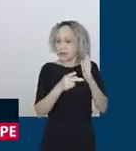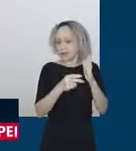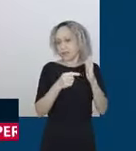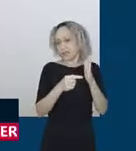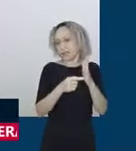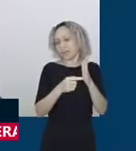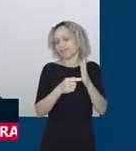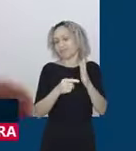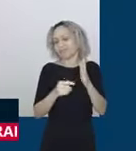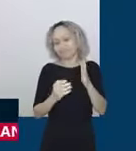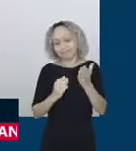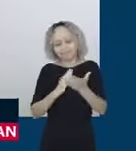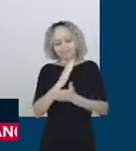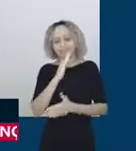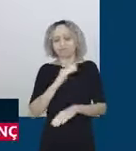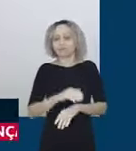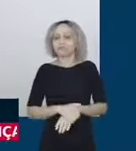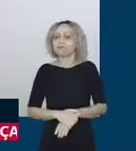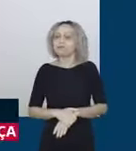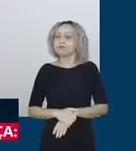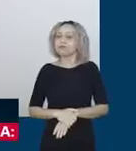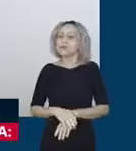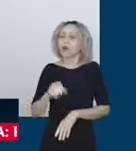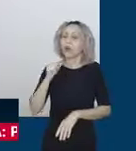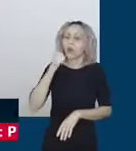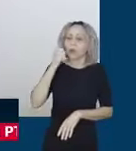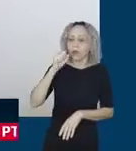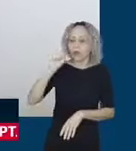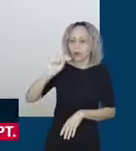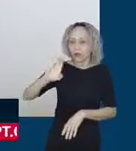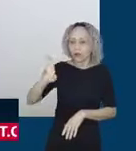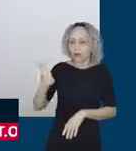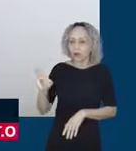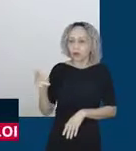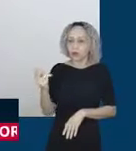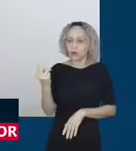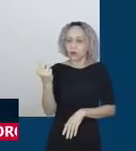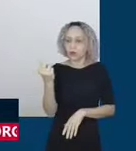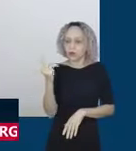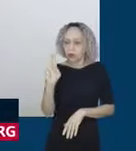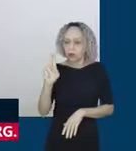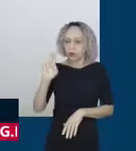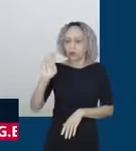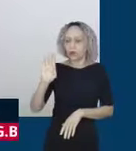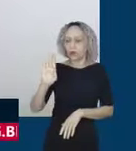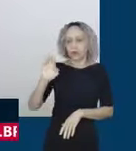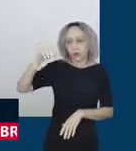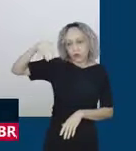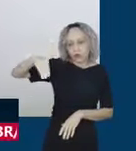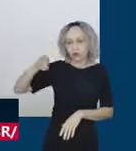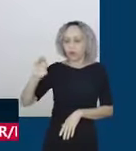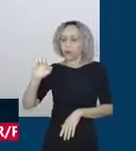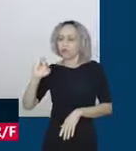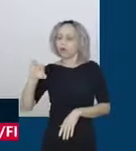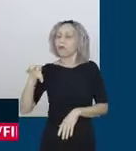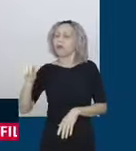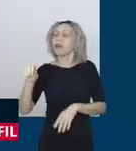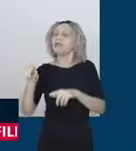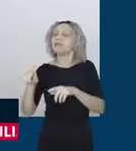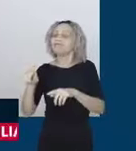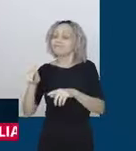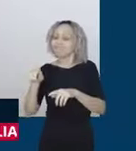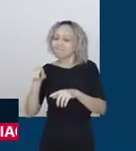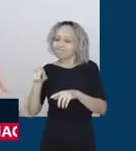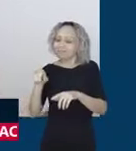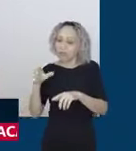Costa, que de imediato mandou para mim relatar o projeto para proibir trabalho escravo